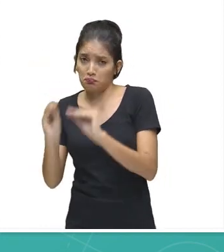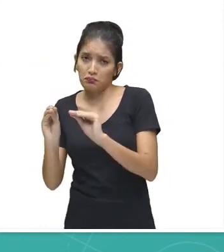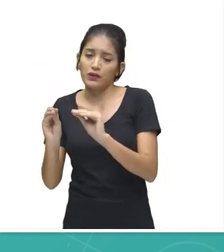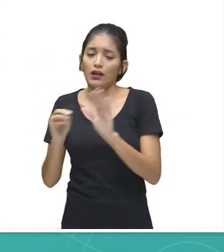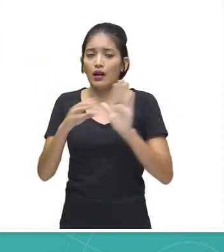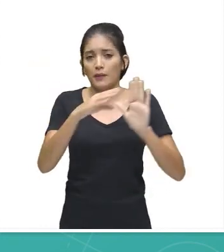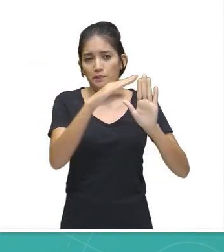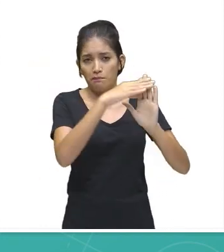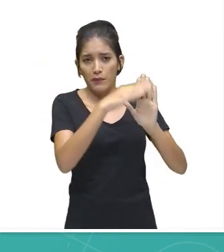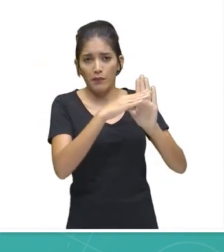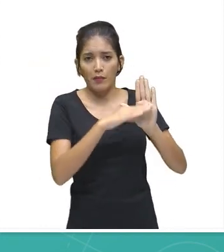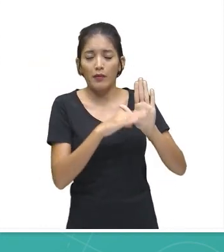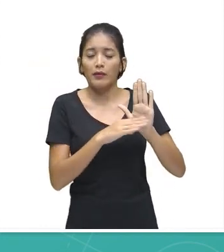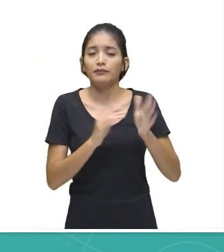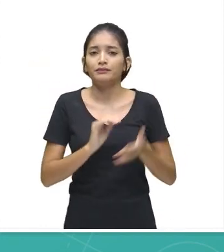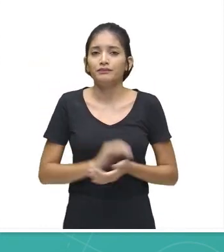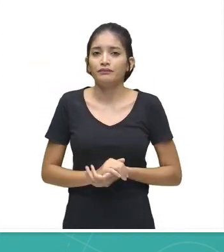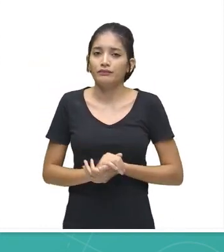lista,